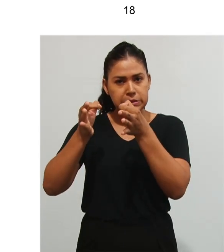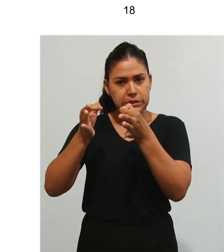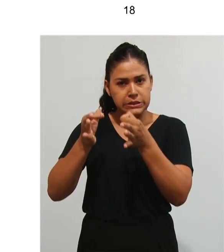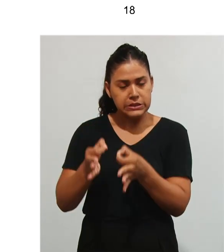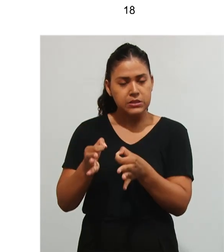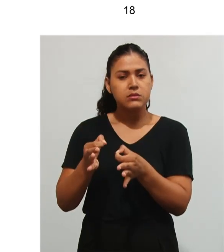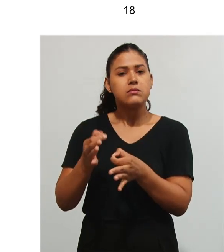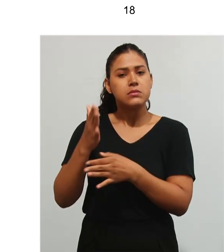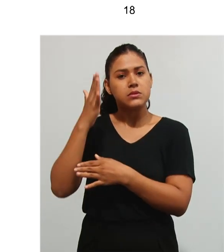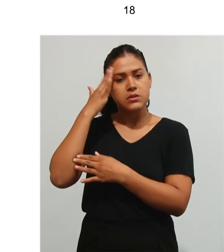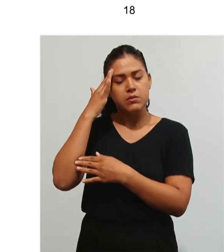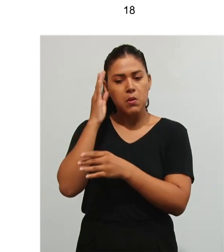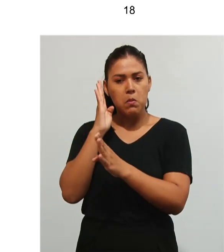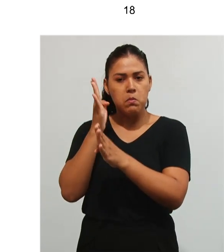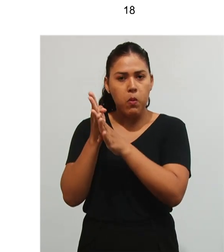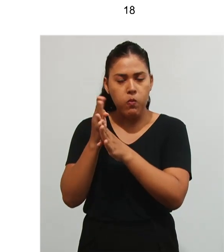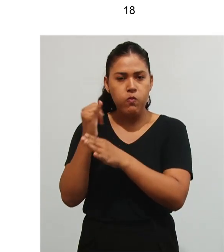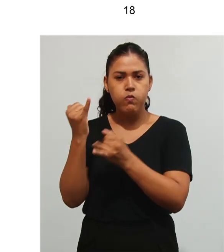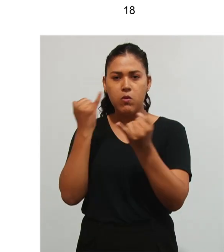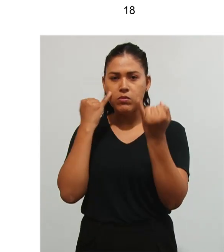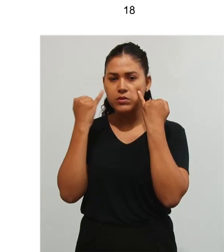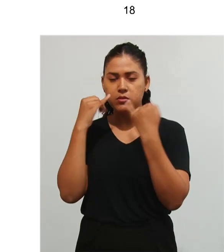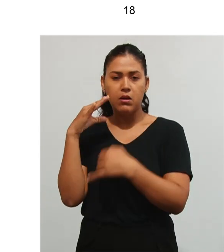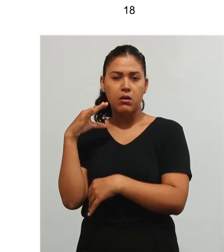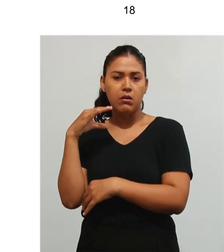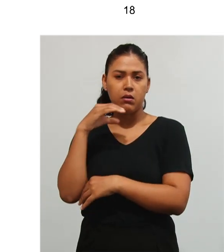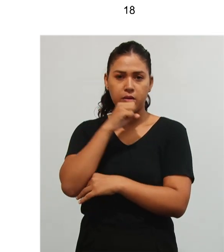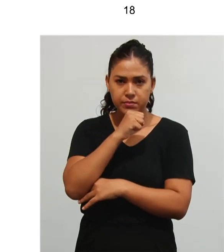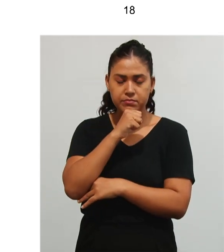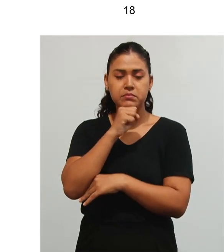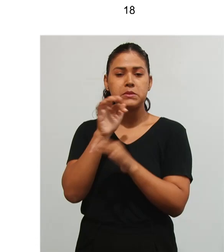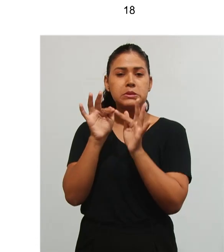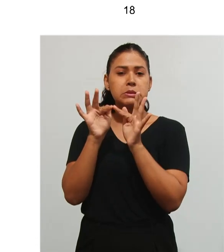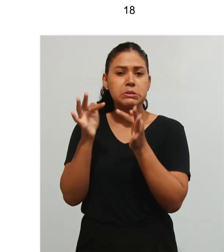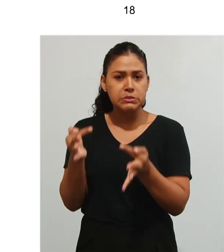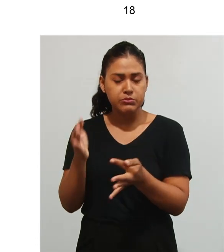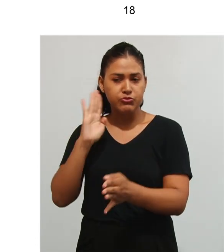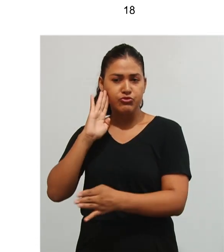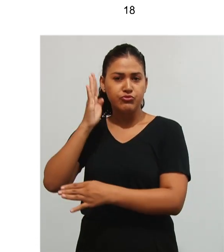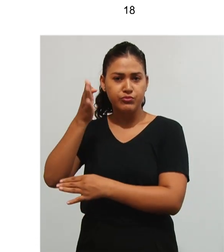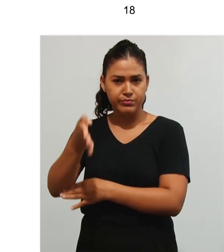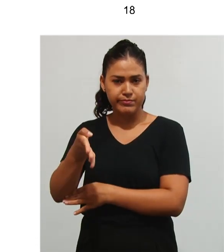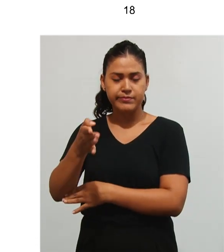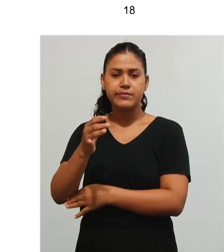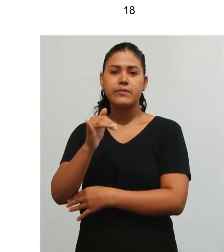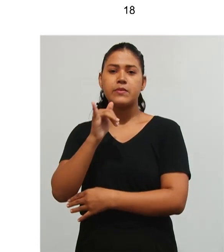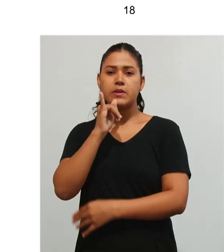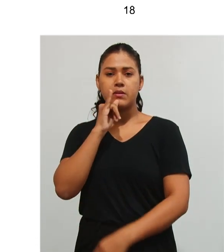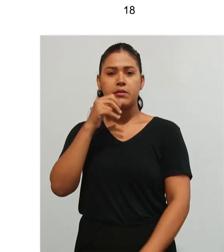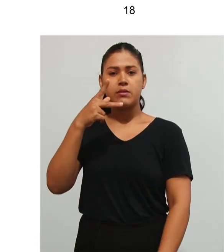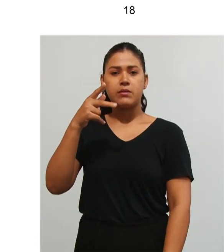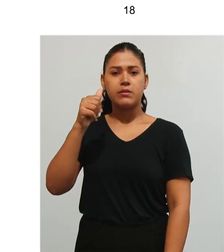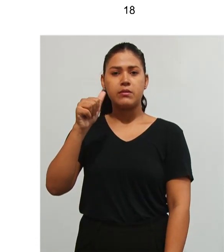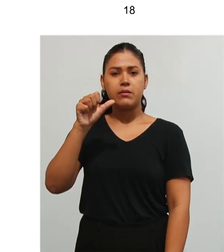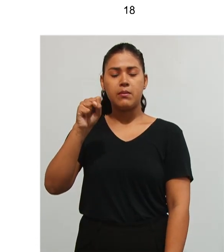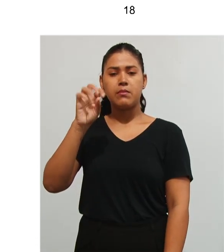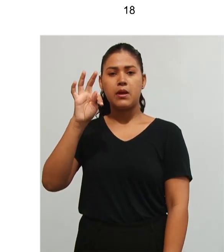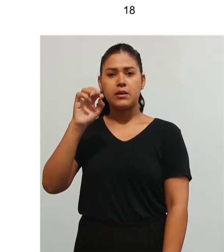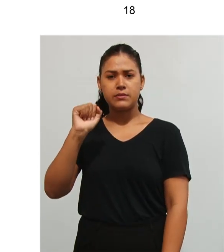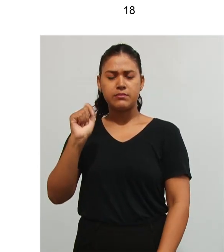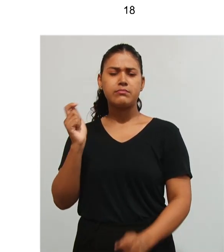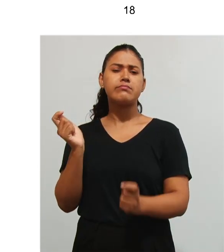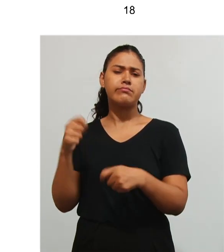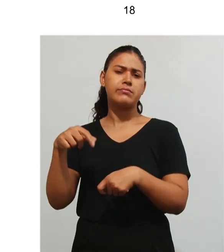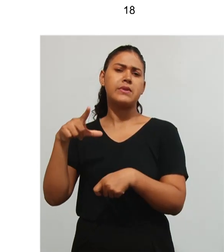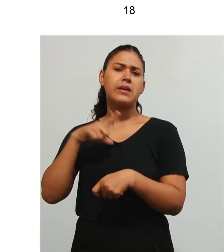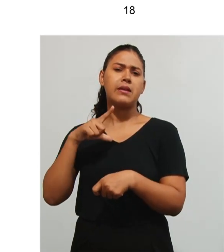você consiga localizar uma informação de forma muito mais simplificada. Então, a pasta ela pode conter várias outras